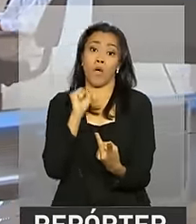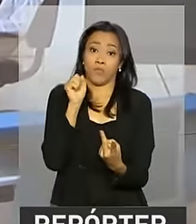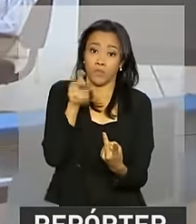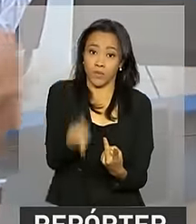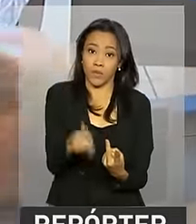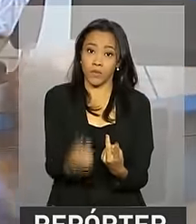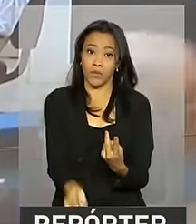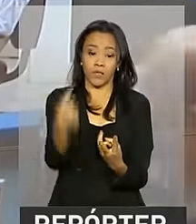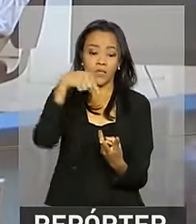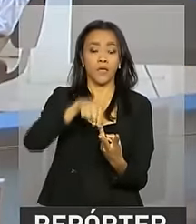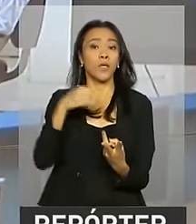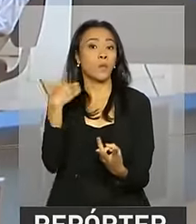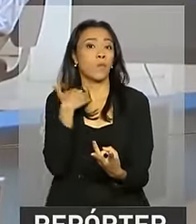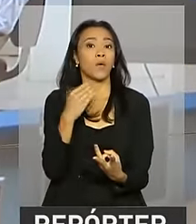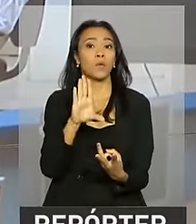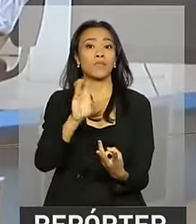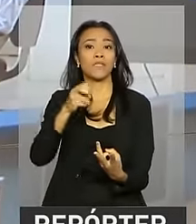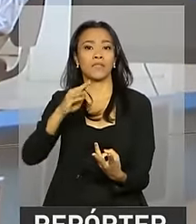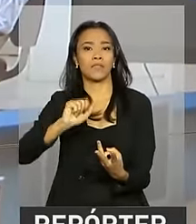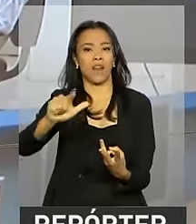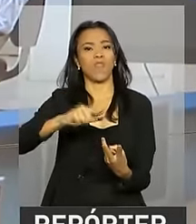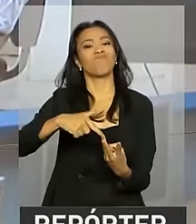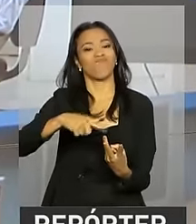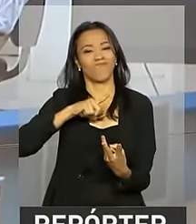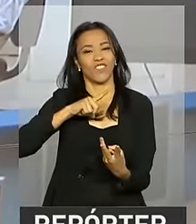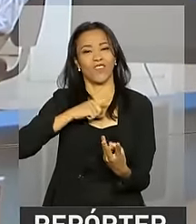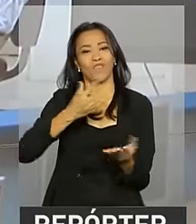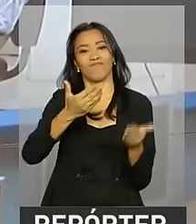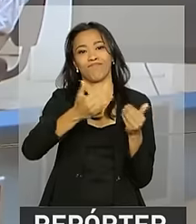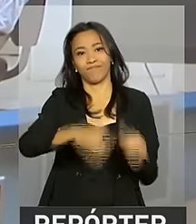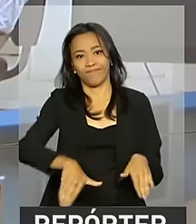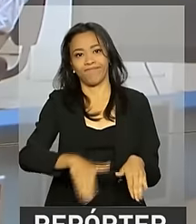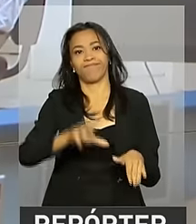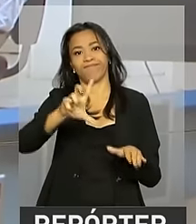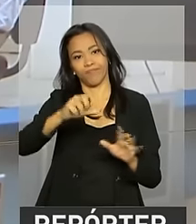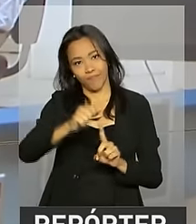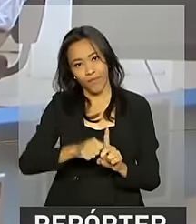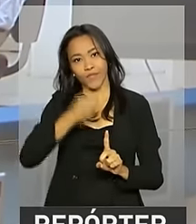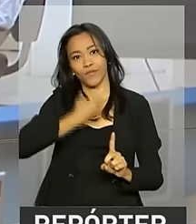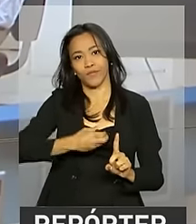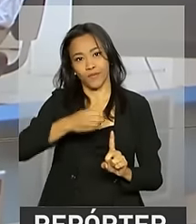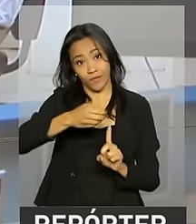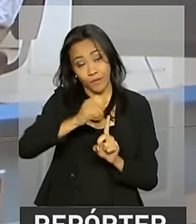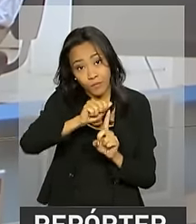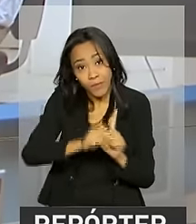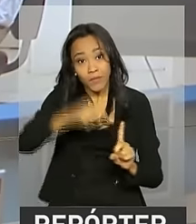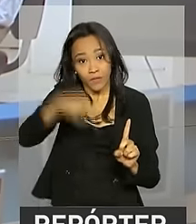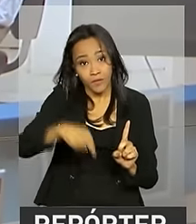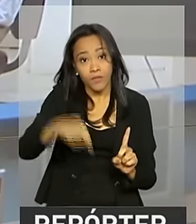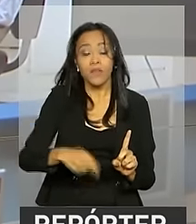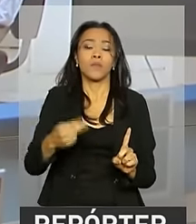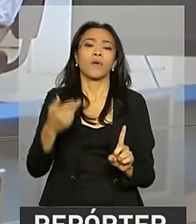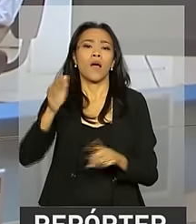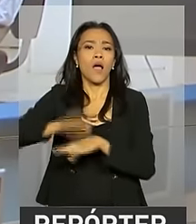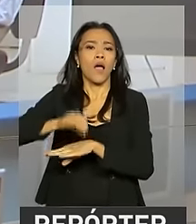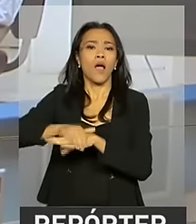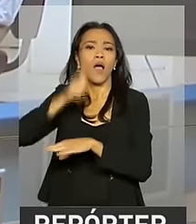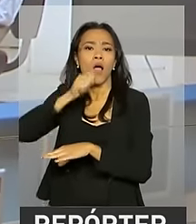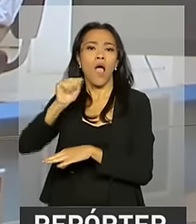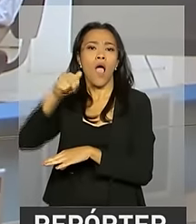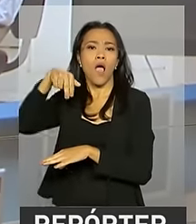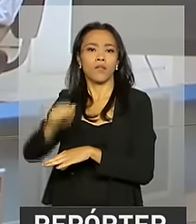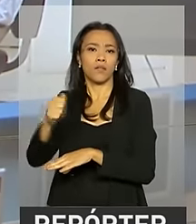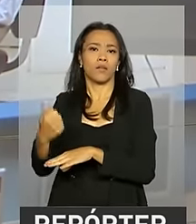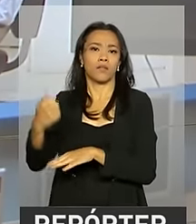central tiveram déficit no mês de novembro a secretária do Tesouro Nacional Ana Paula Vescovi afirmou hoje que a